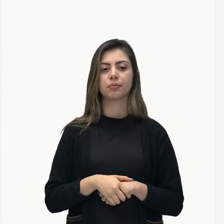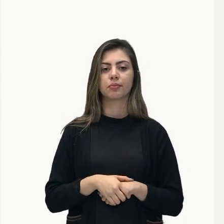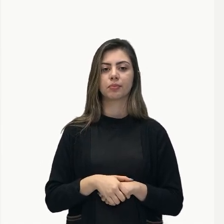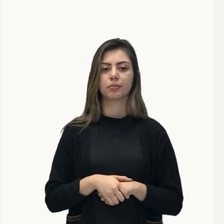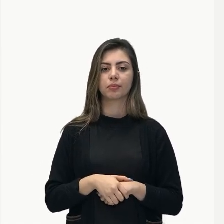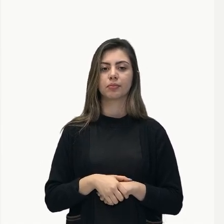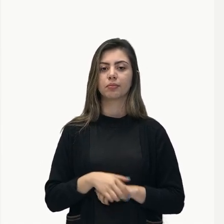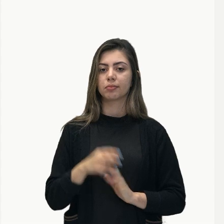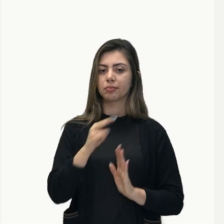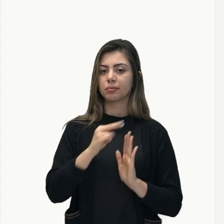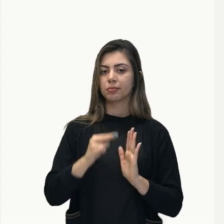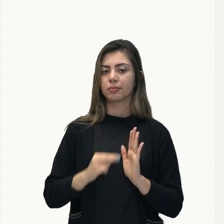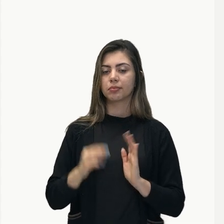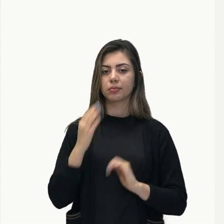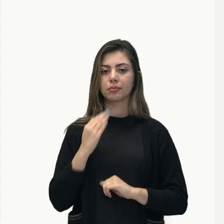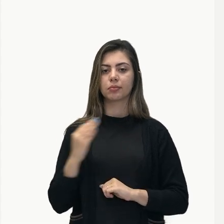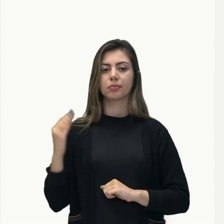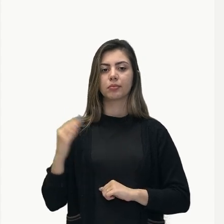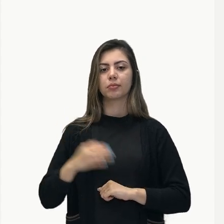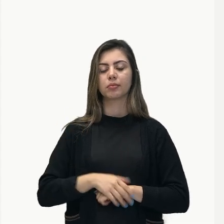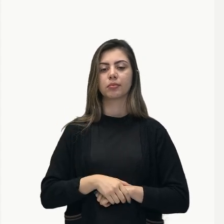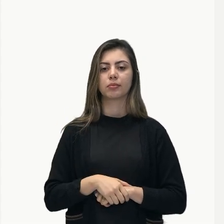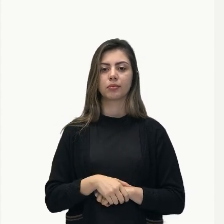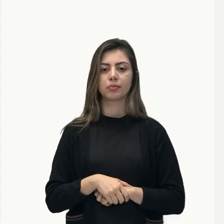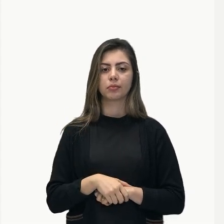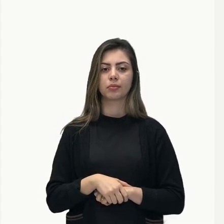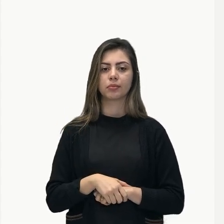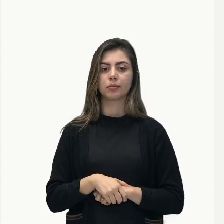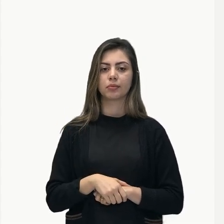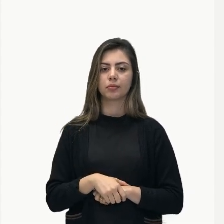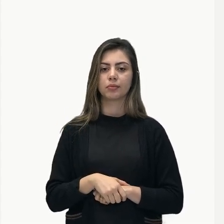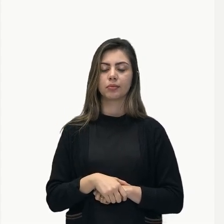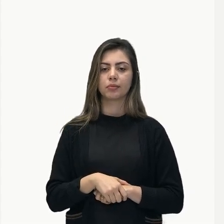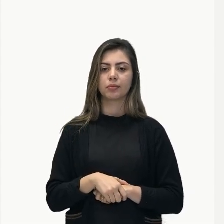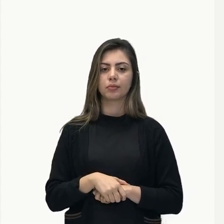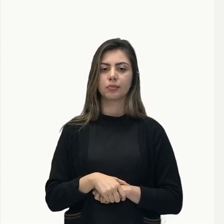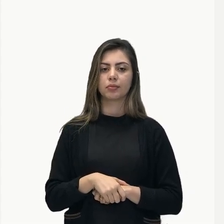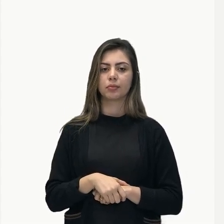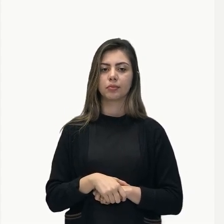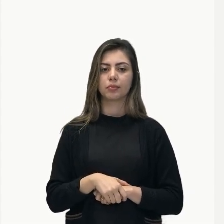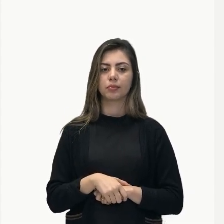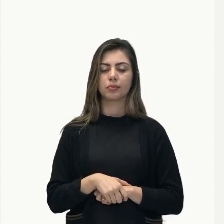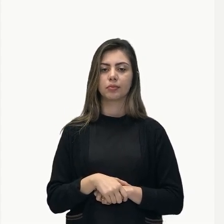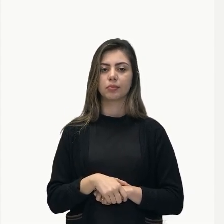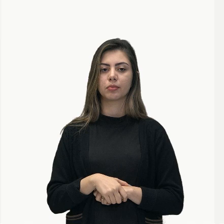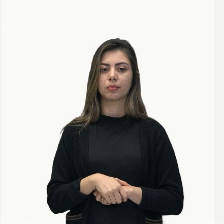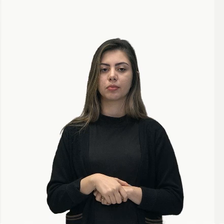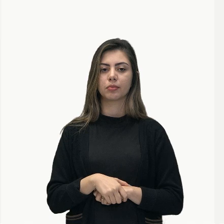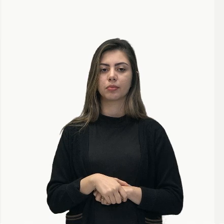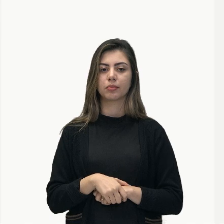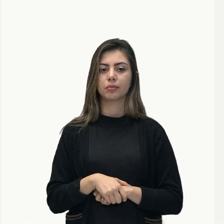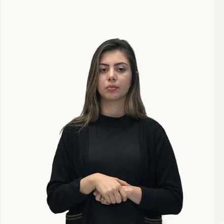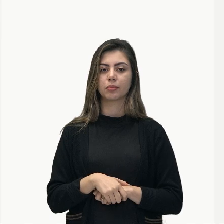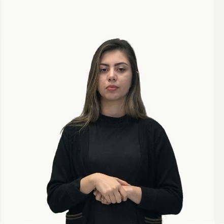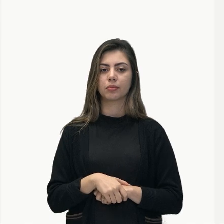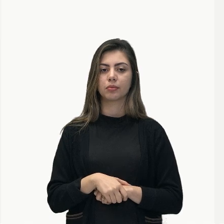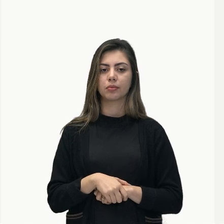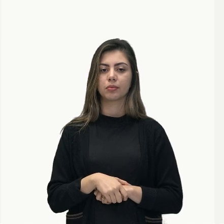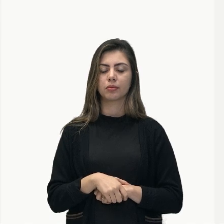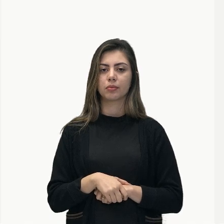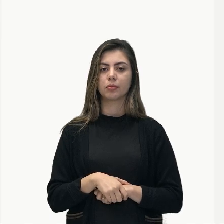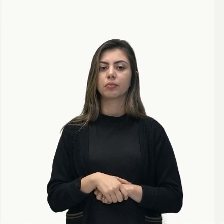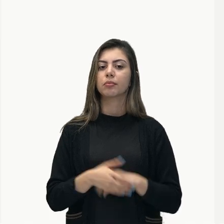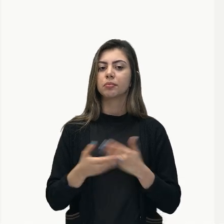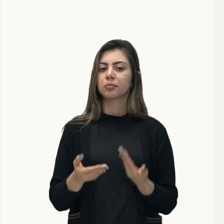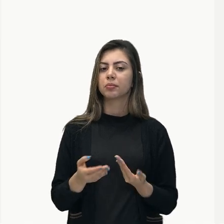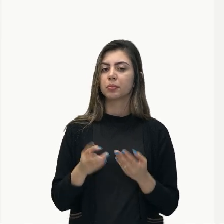Solamente estes três verbos irregulares têm conjugação diferenciada. Como vocês bem viram, né? O